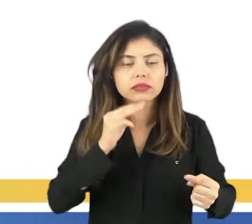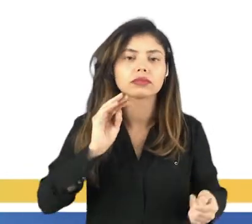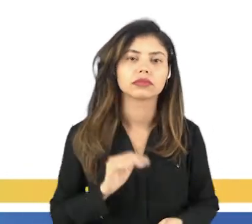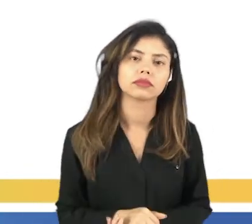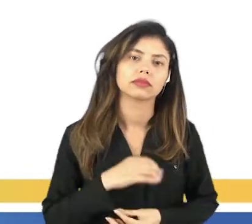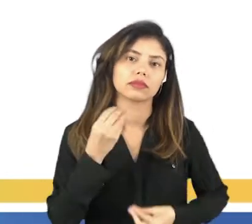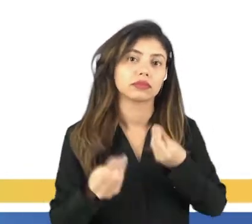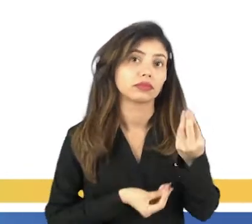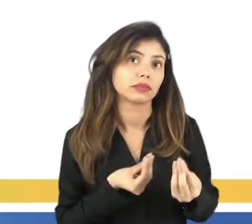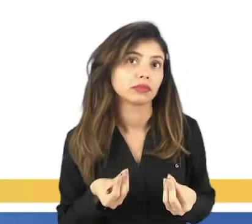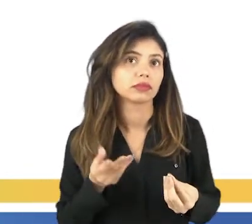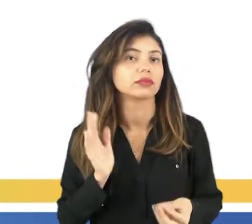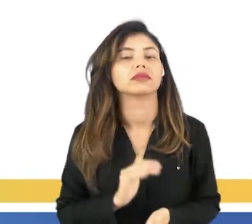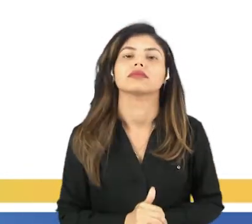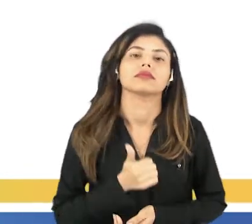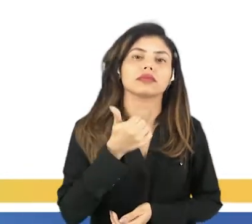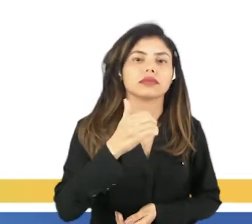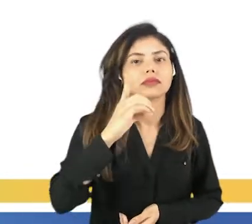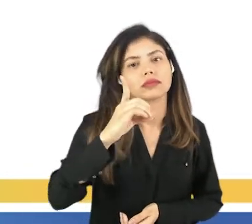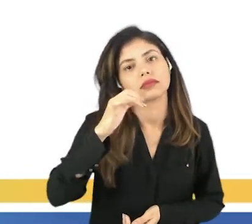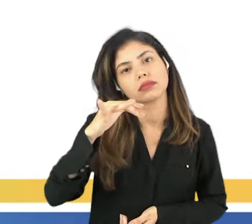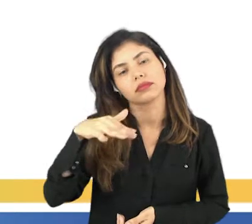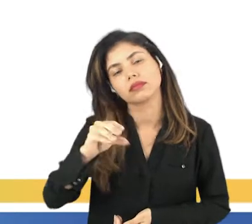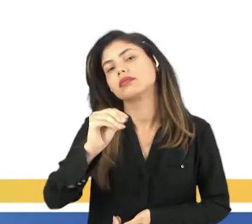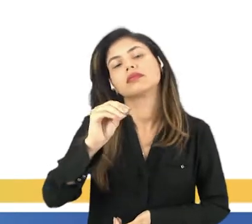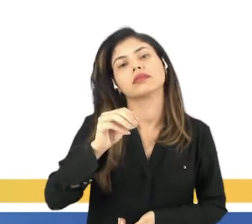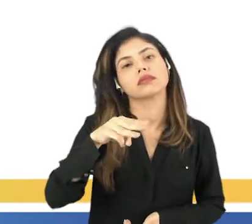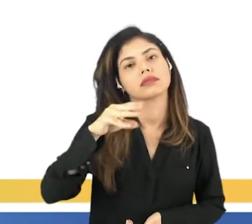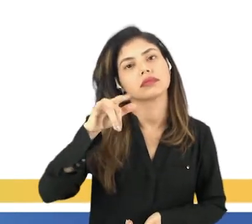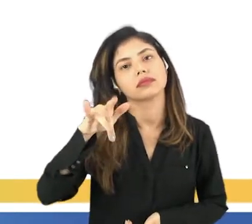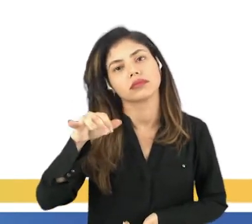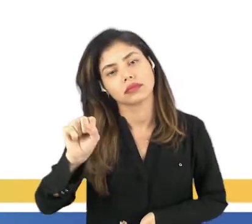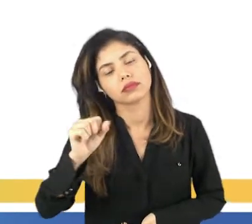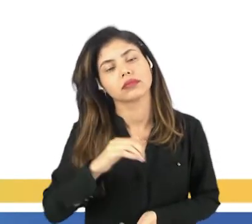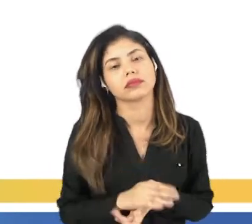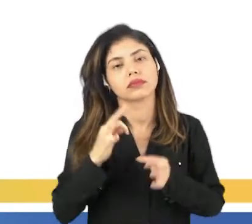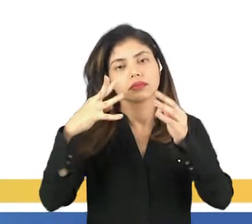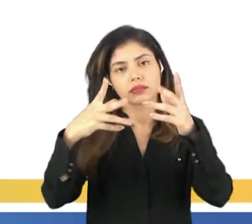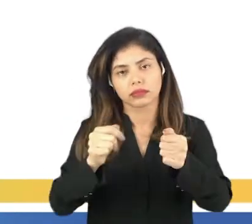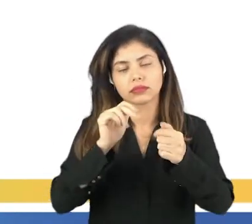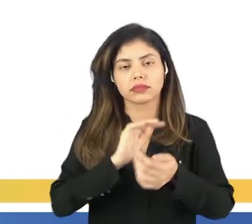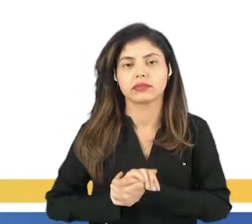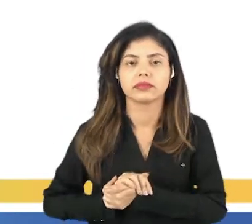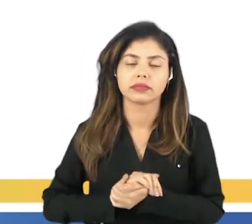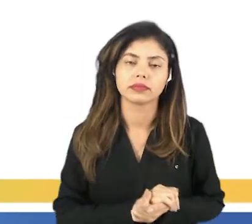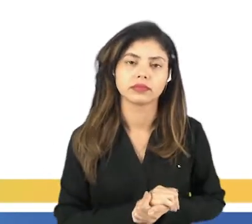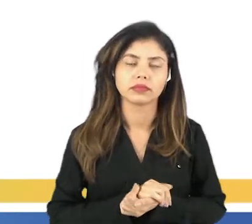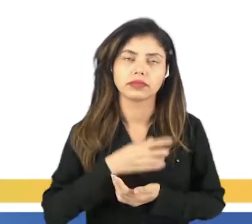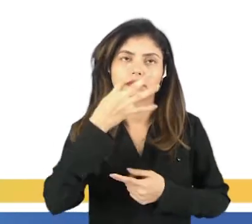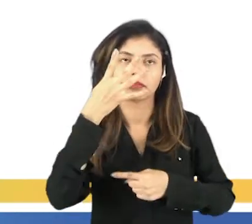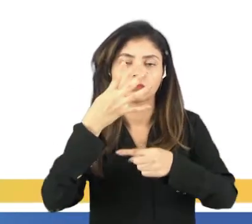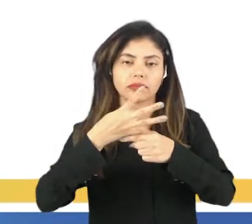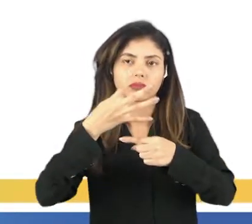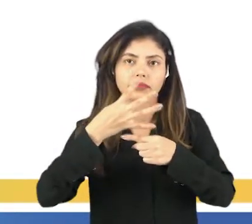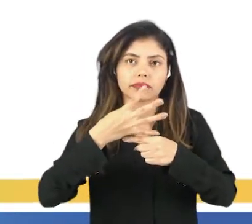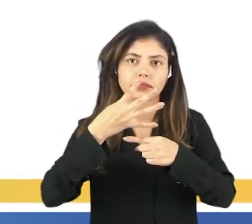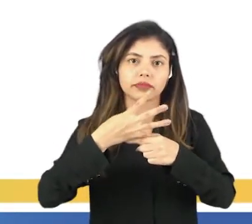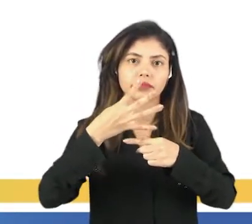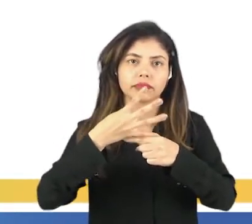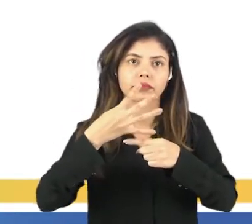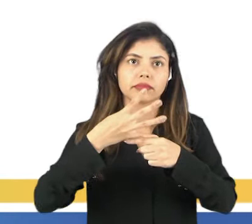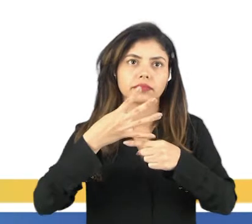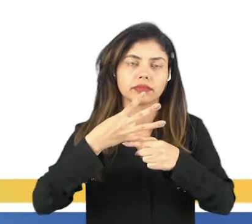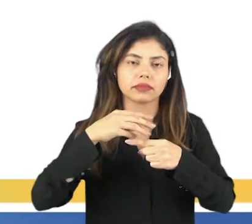gente lê décimos, centésimos e milésimos, né? Então, aqui eu tenho 4, eu vou ler normal